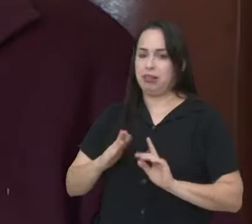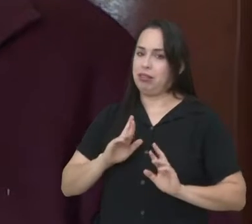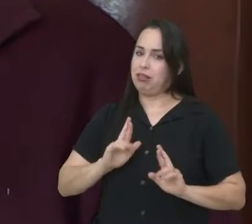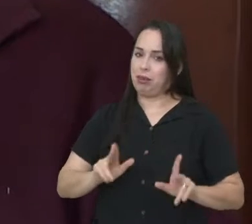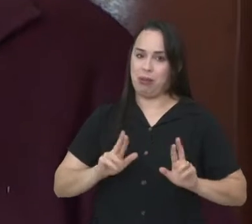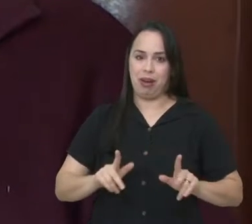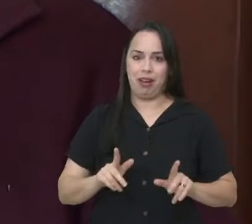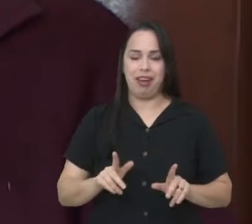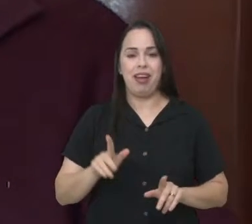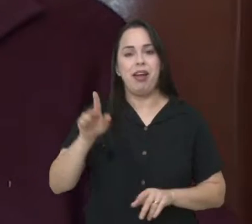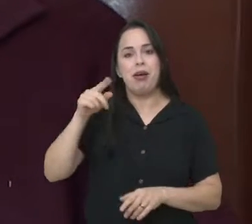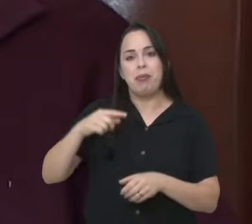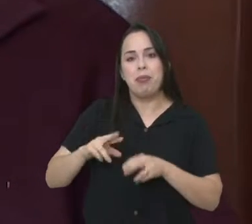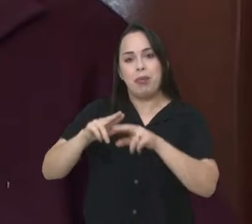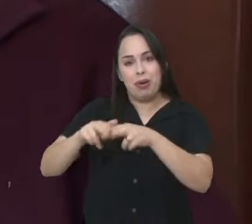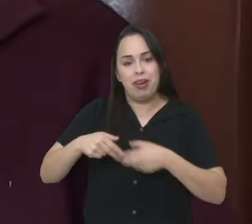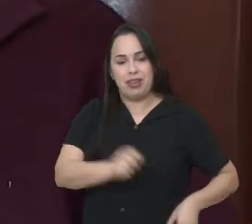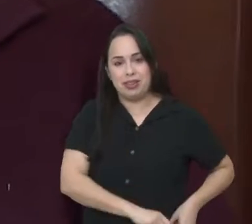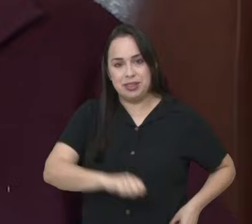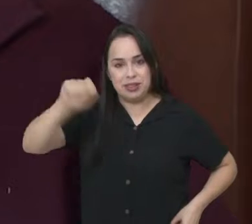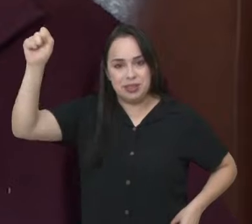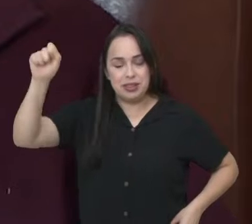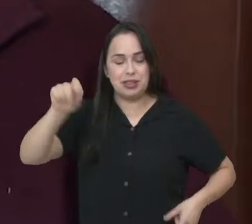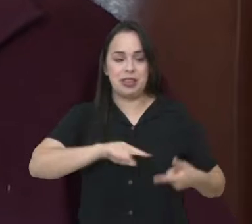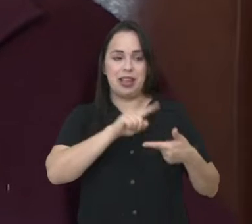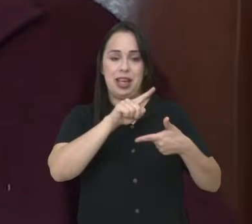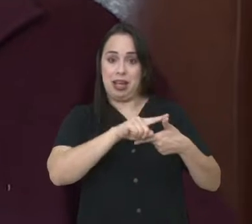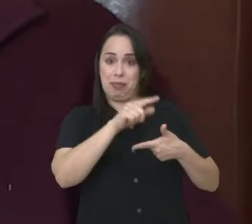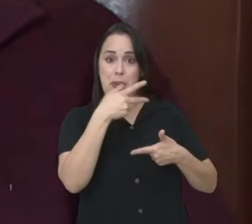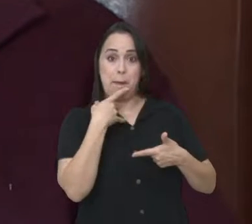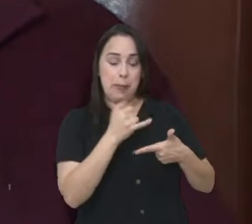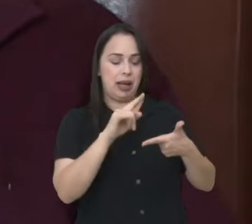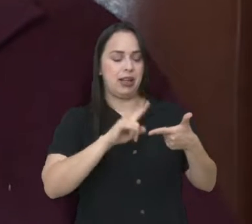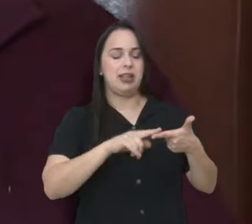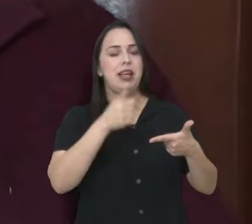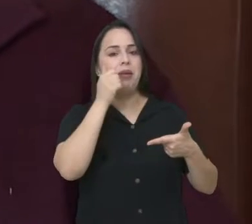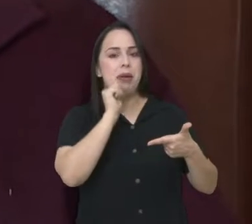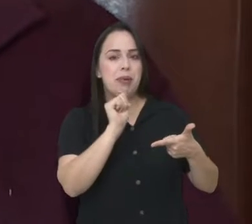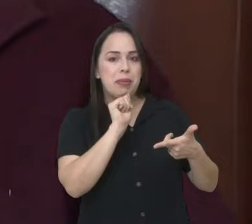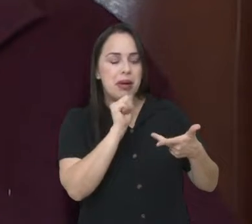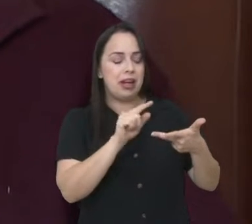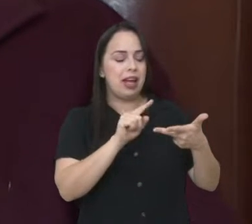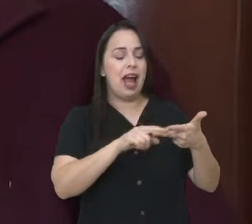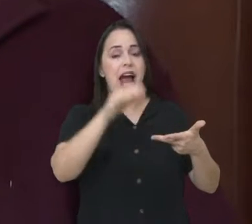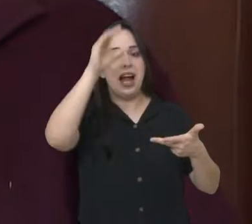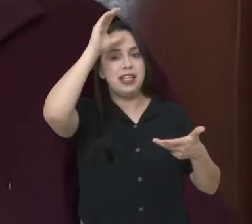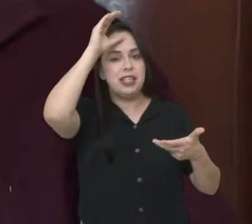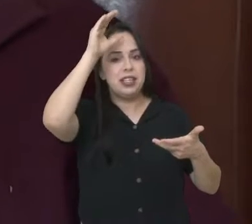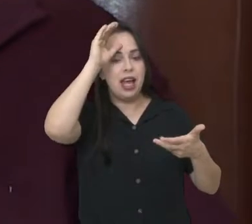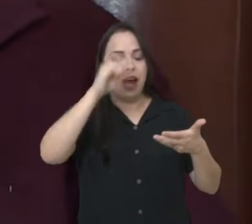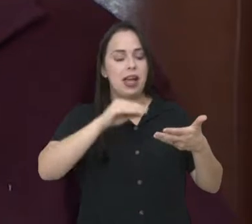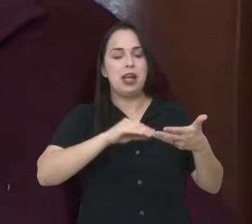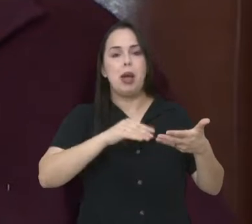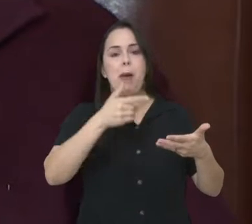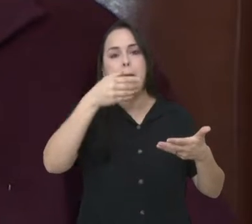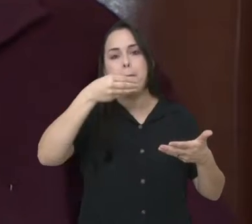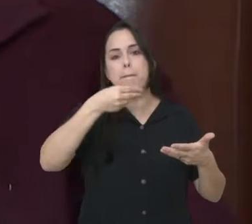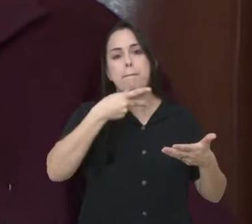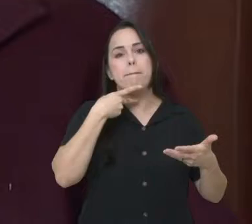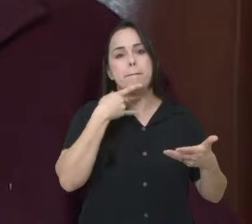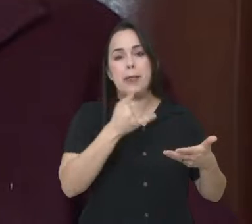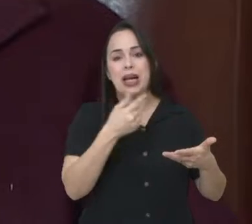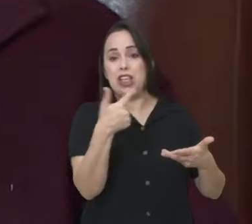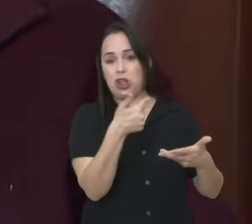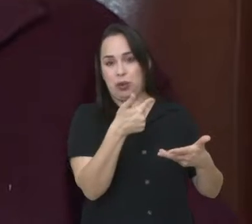a mãe, uma tia dele e um padrasto. Vieram, aí não